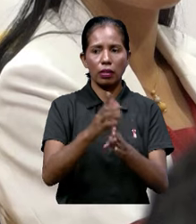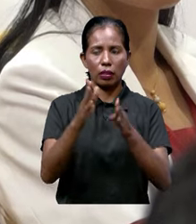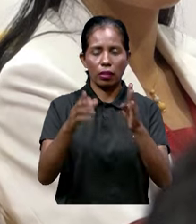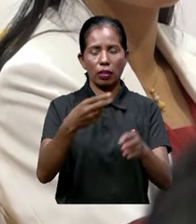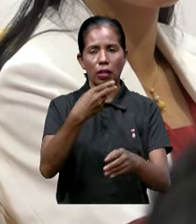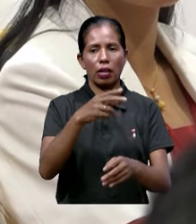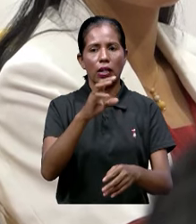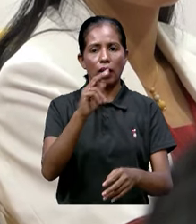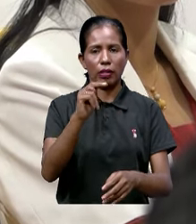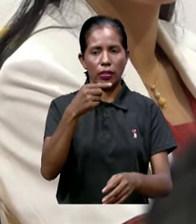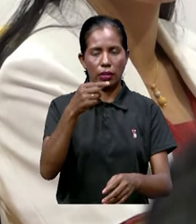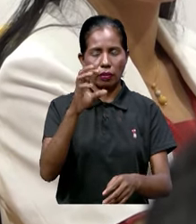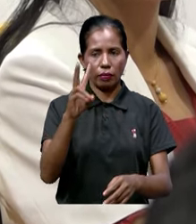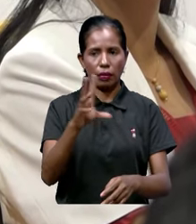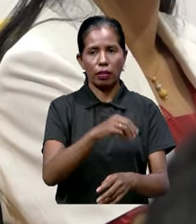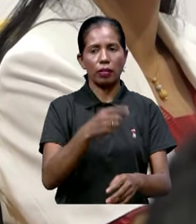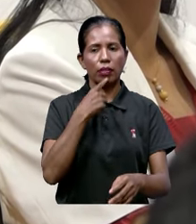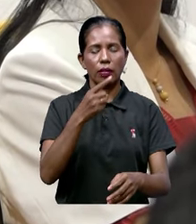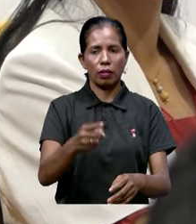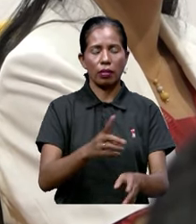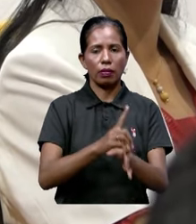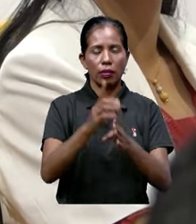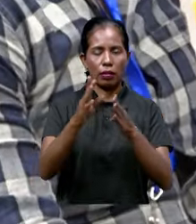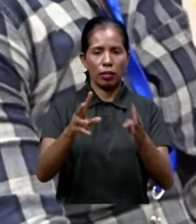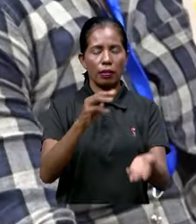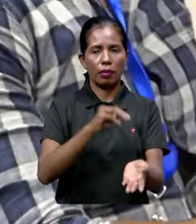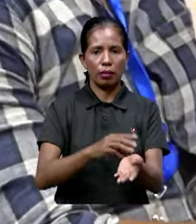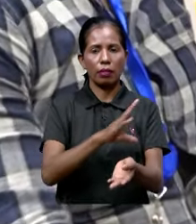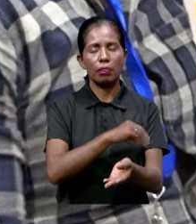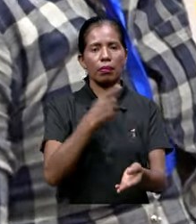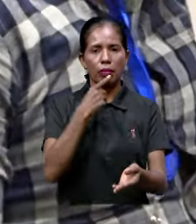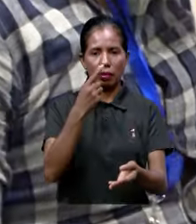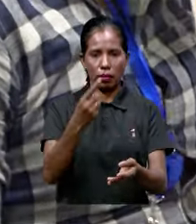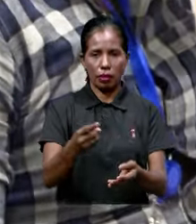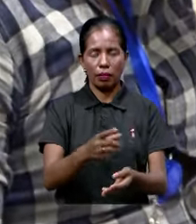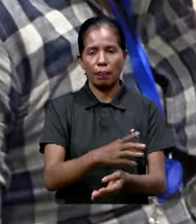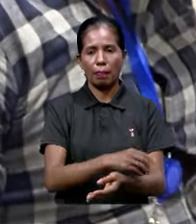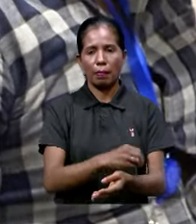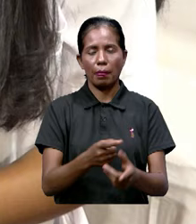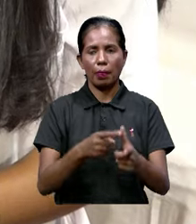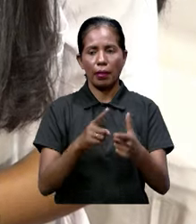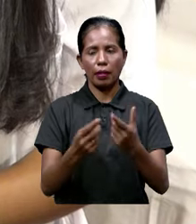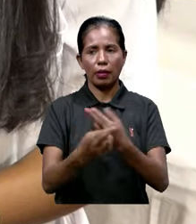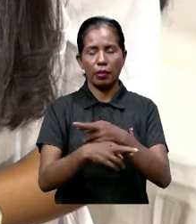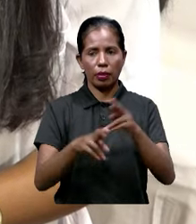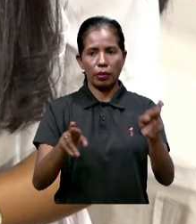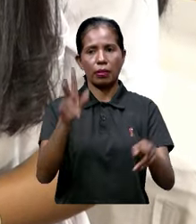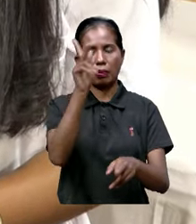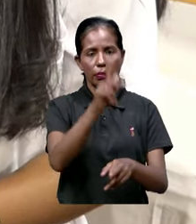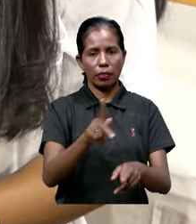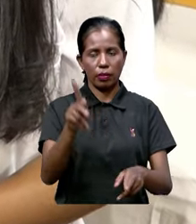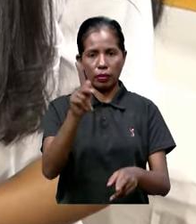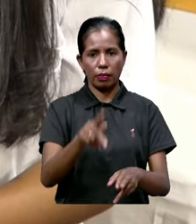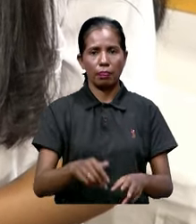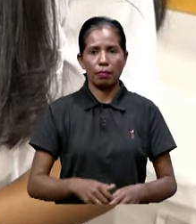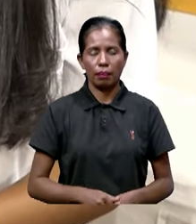Hangve hato apreciação ba departamento medicina interna o esforço toma coribele apresenta resultado pesquisa. Em nome